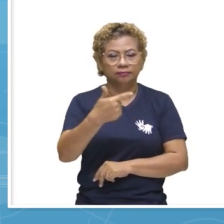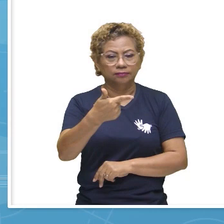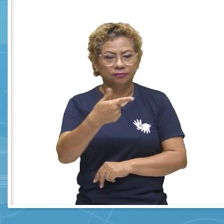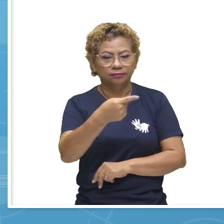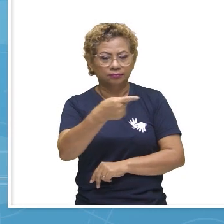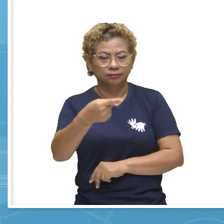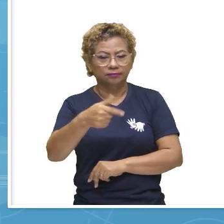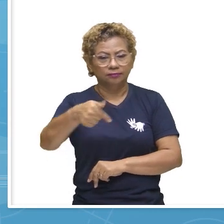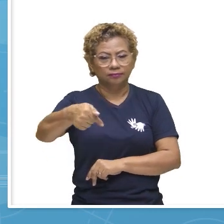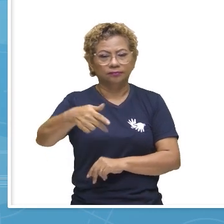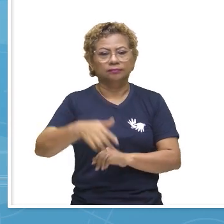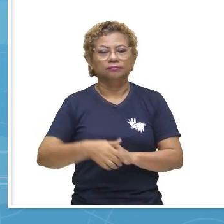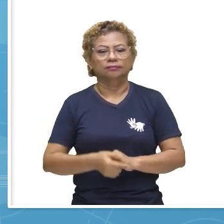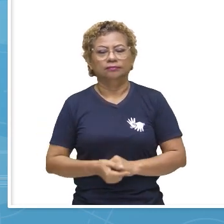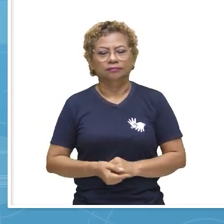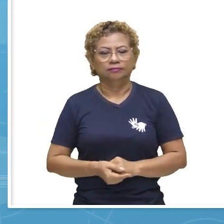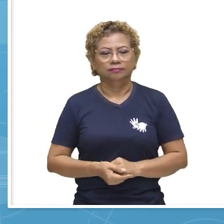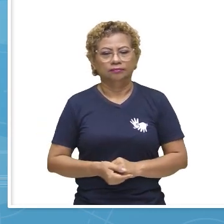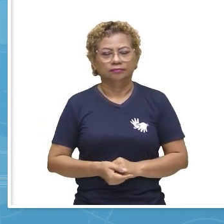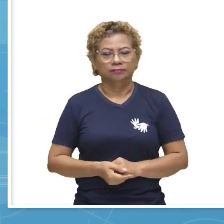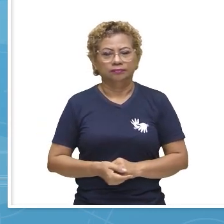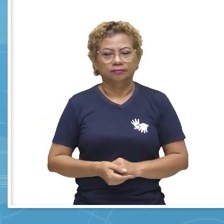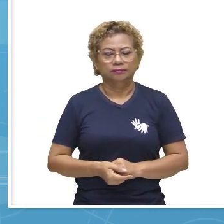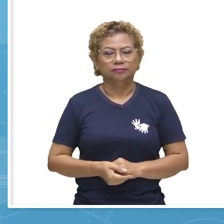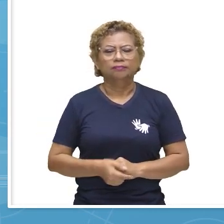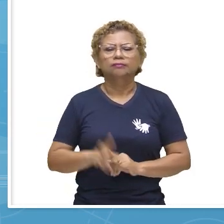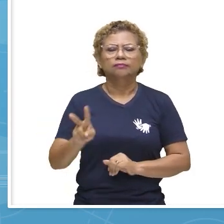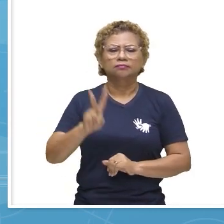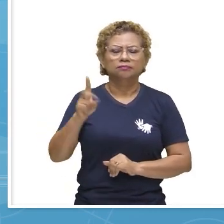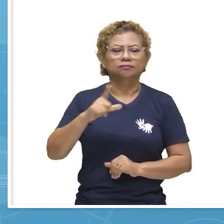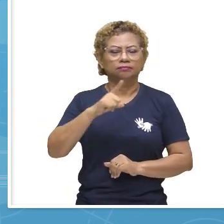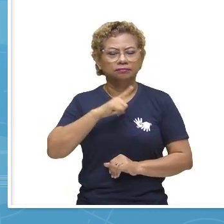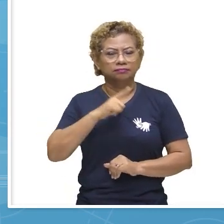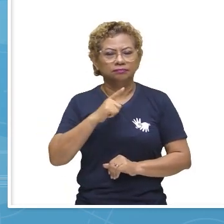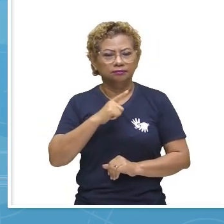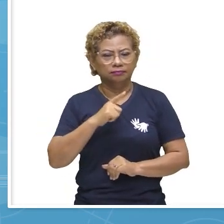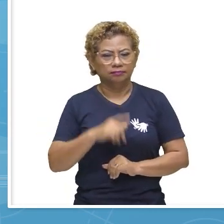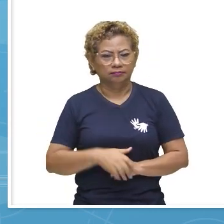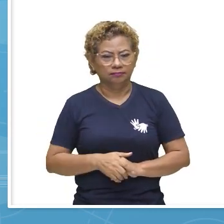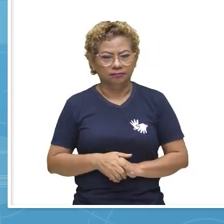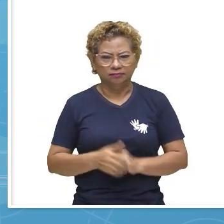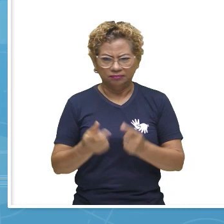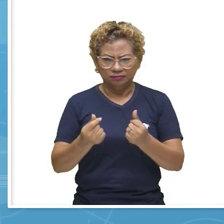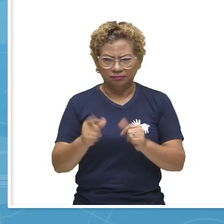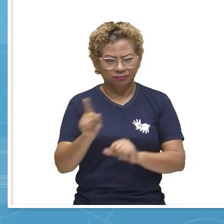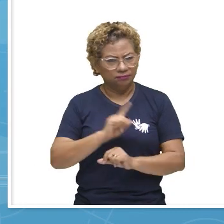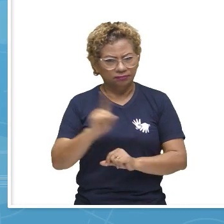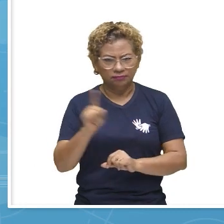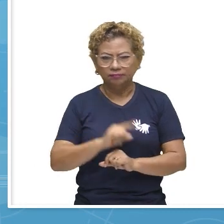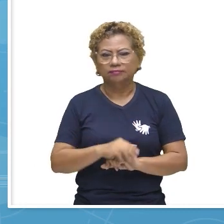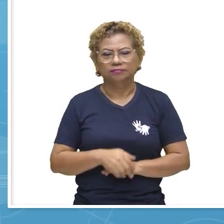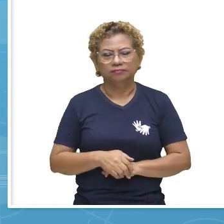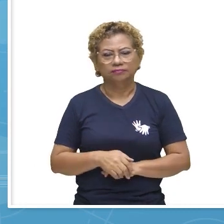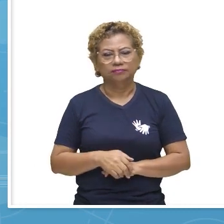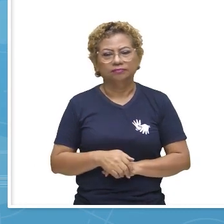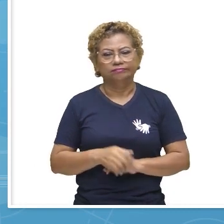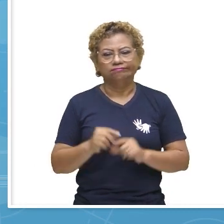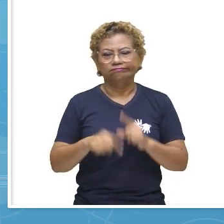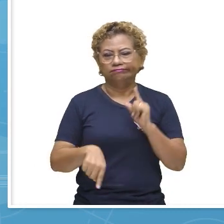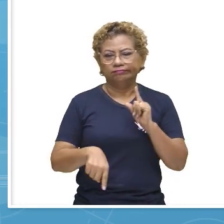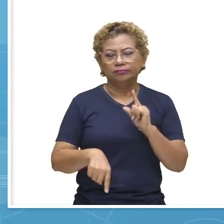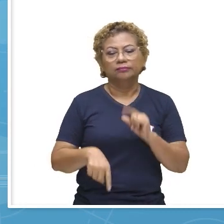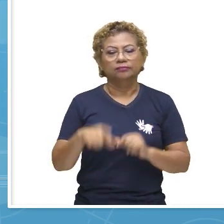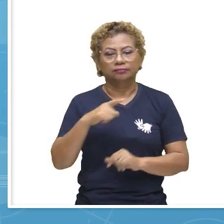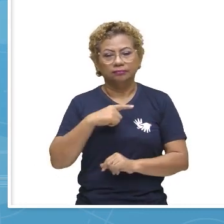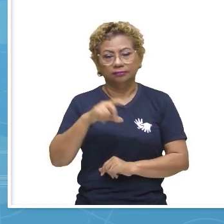menos 7, né? Então, quanto é que ele possui? Se ele possui dinheiro, não é menos 7, né? Então, ele possui